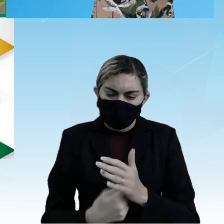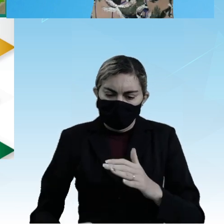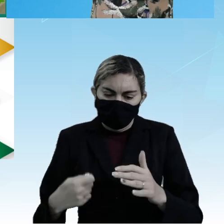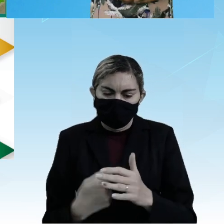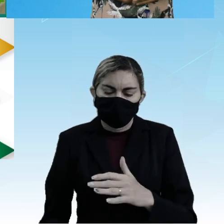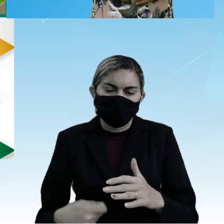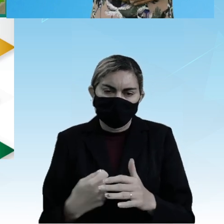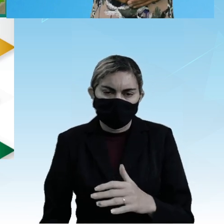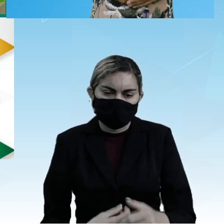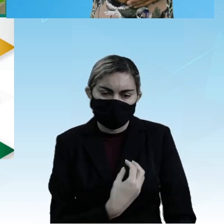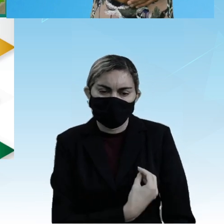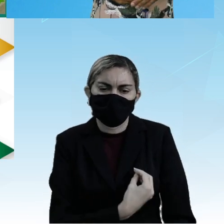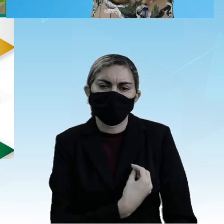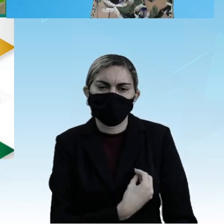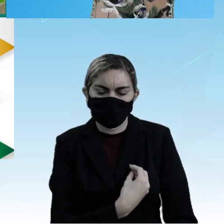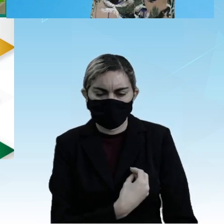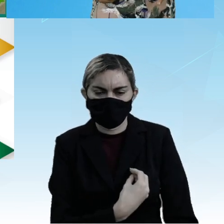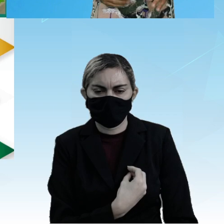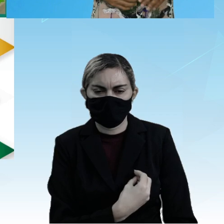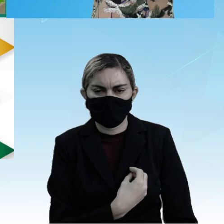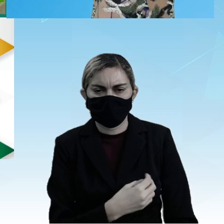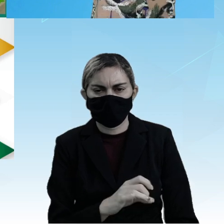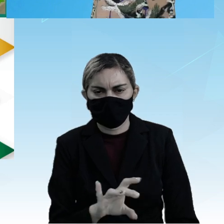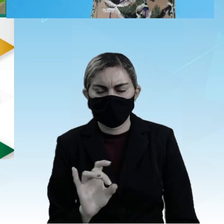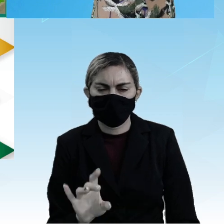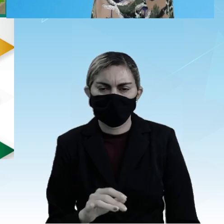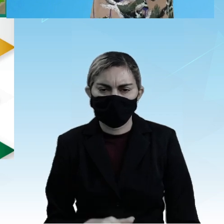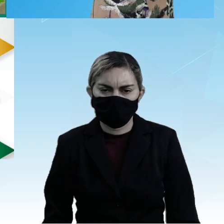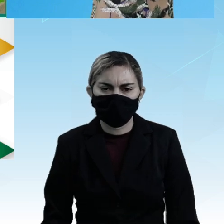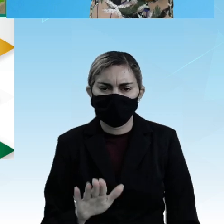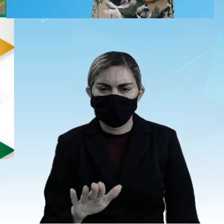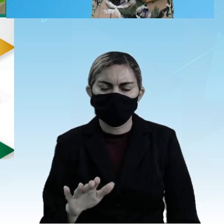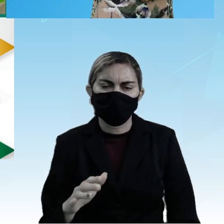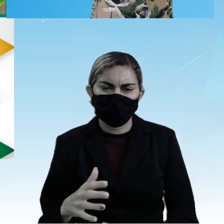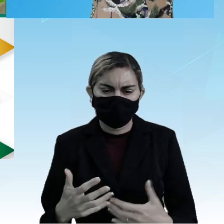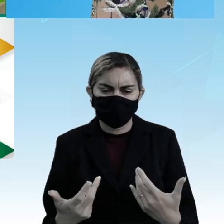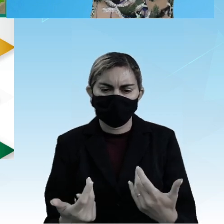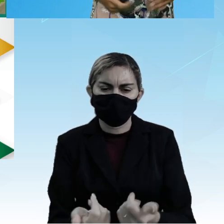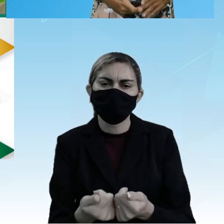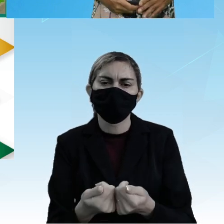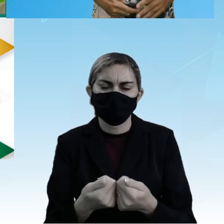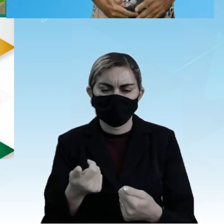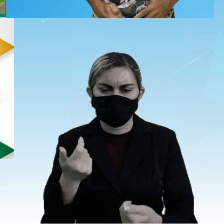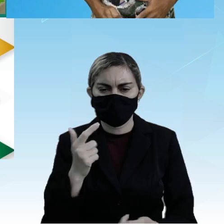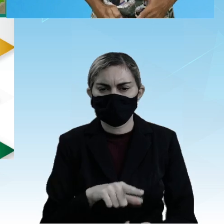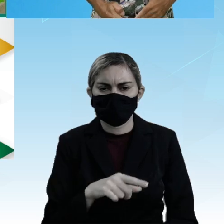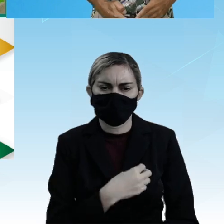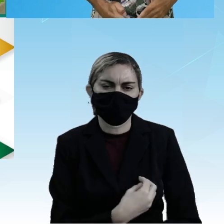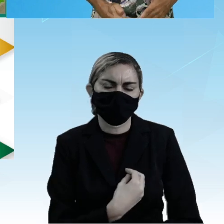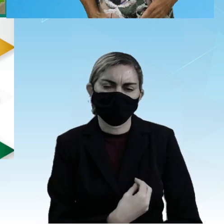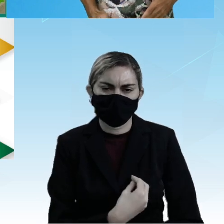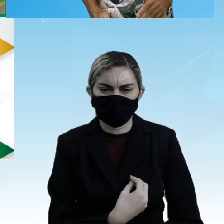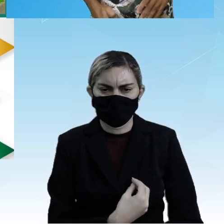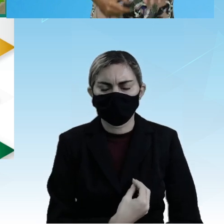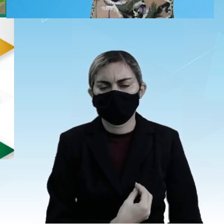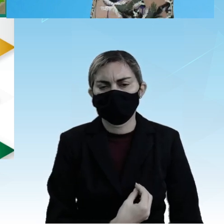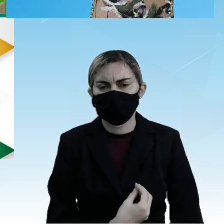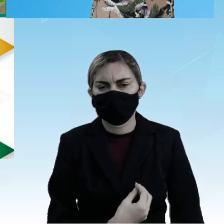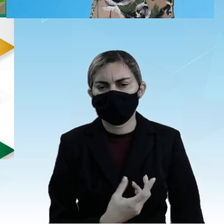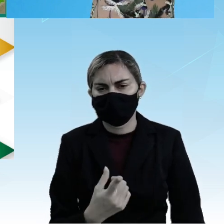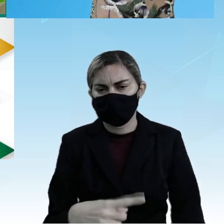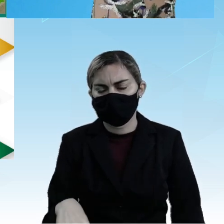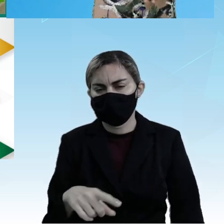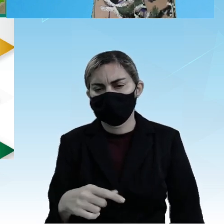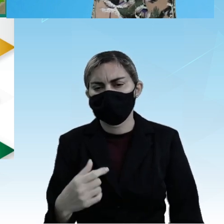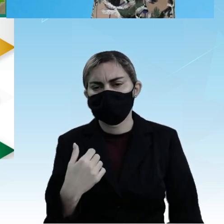lutando pela sobrevivência e apenas os mais aptos que irão sobreviver. Os